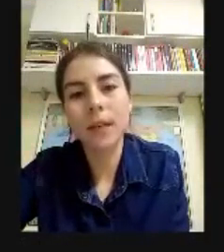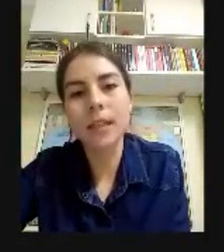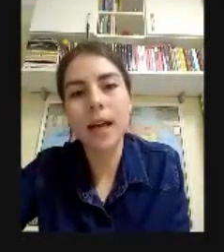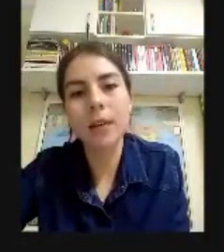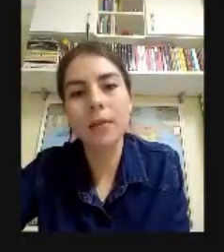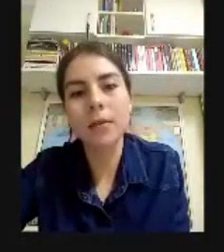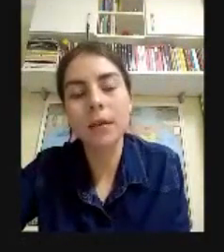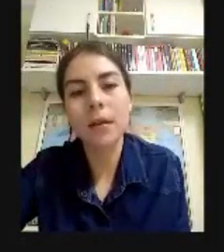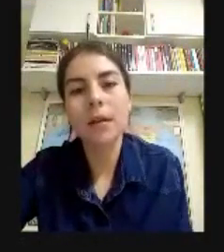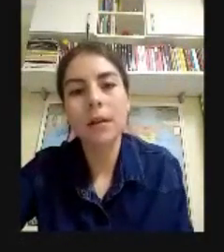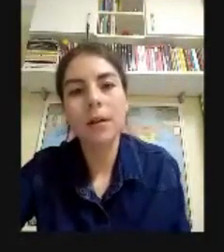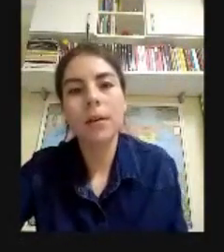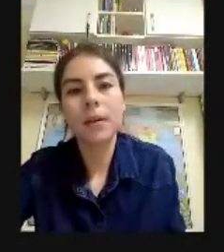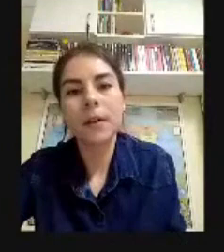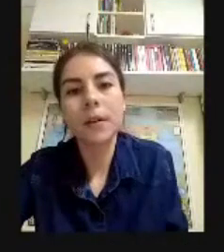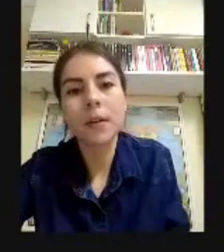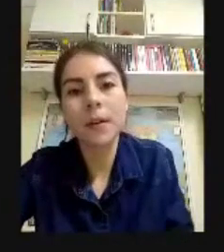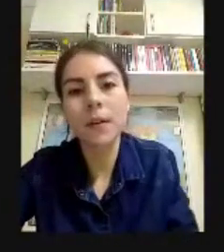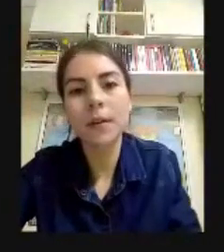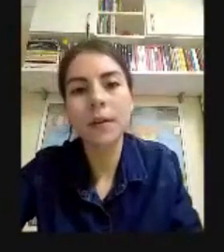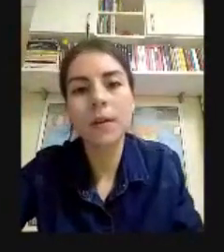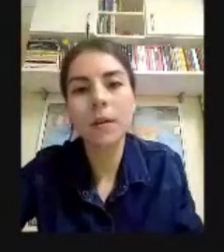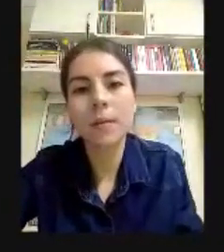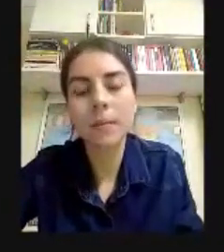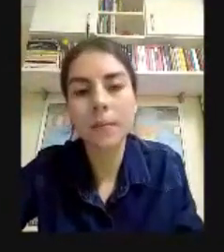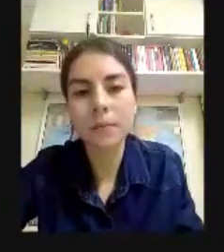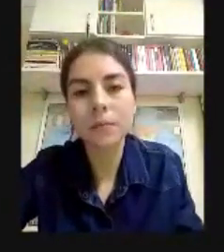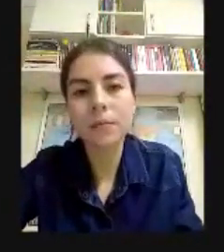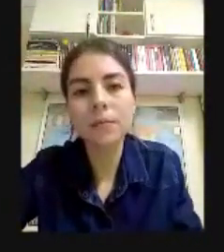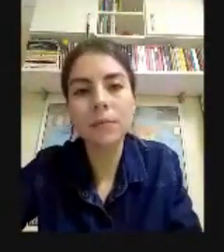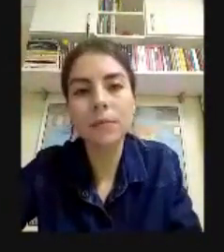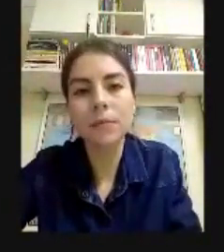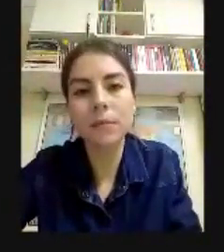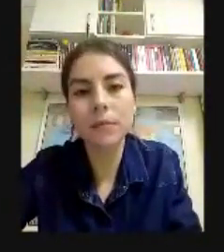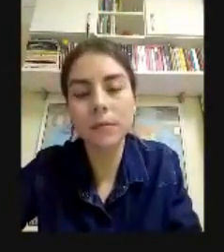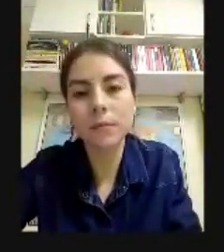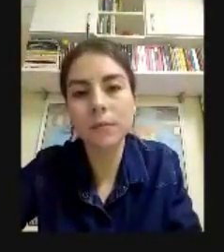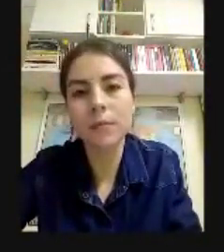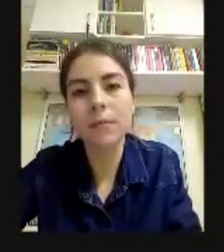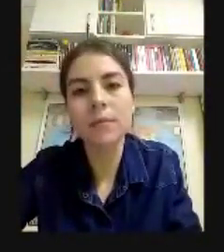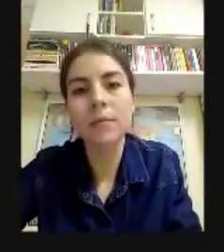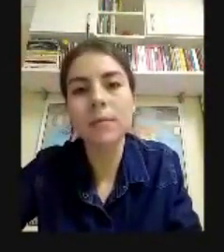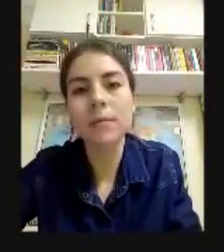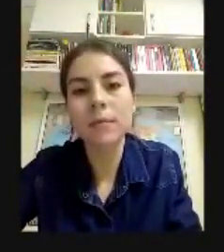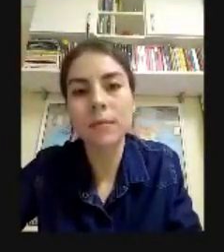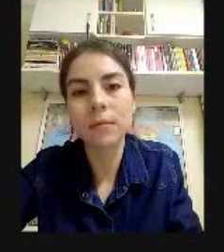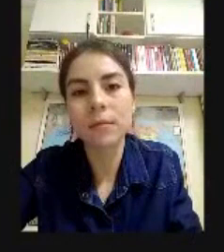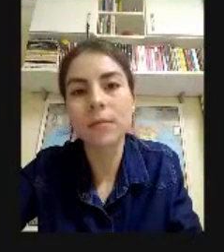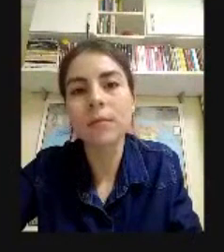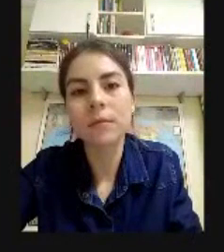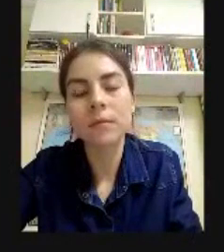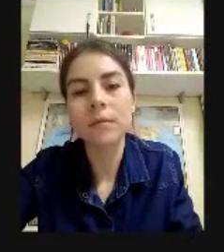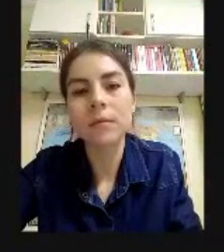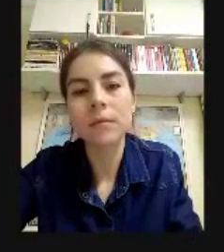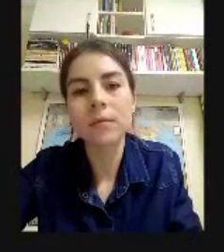ela avançar porque ela tá tendo um repertório não é ruim memorizar não é ruim a tir